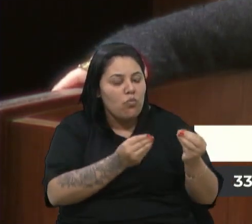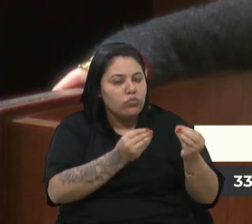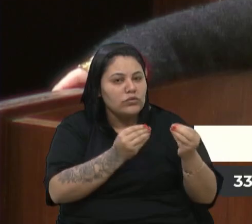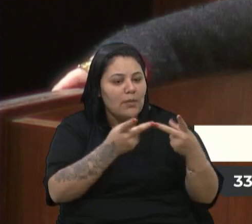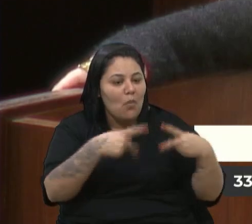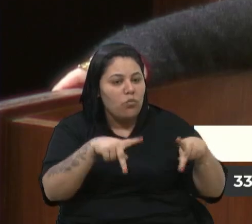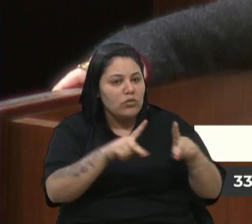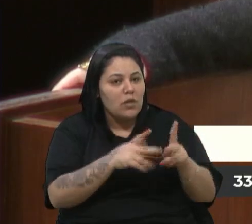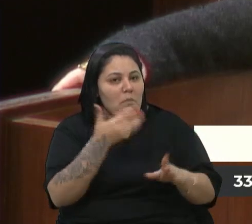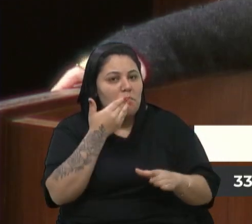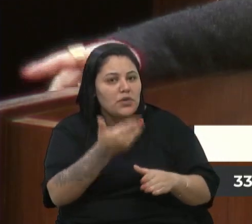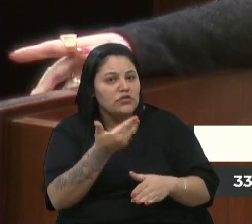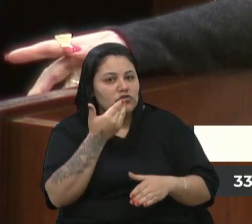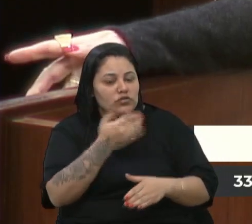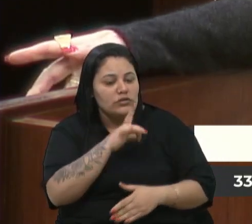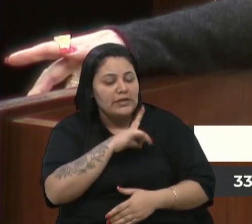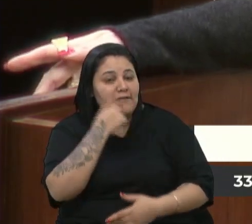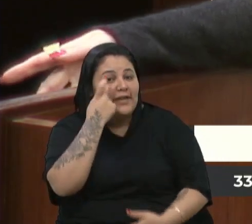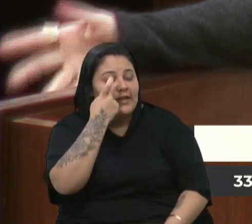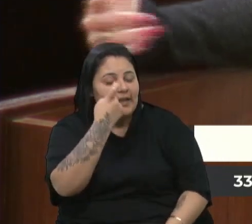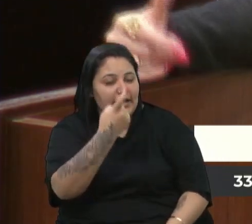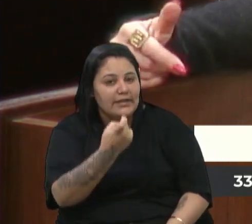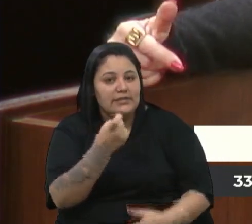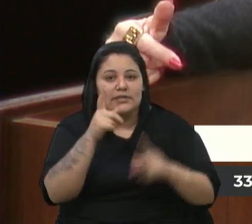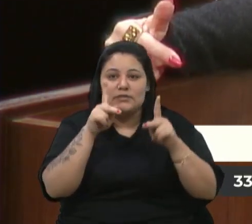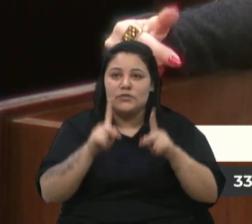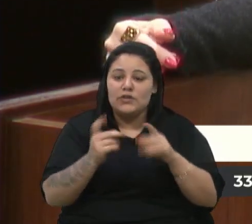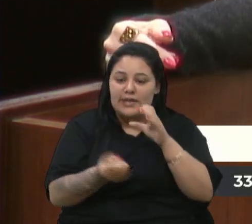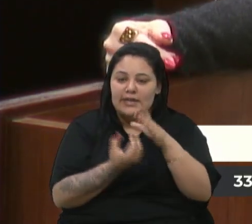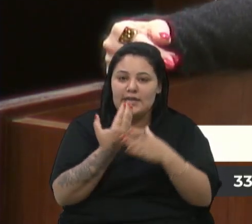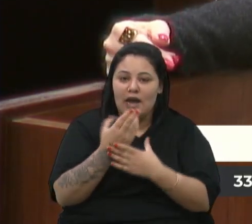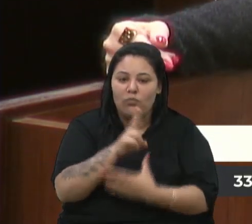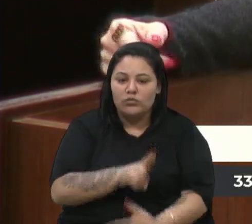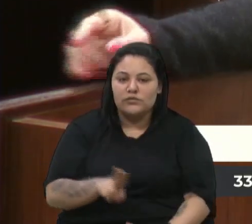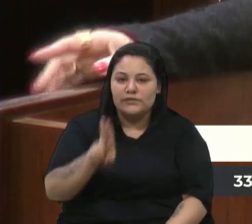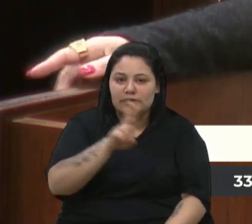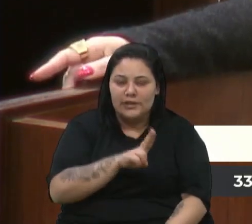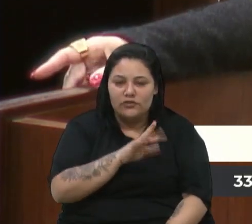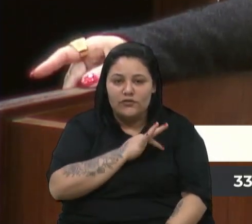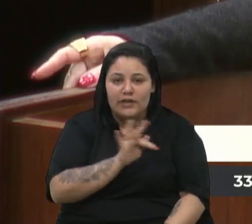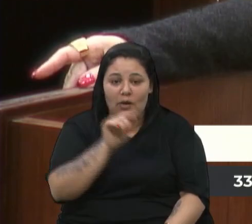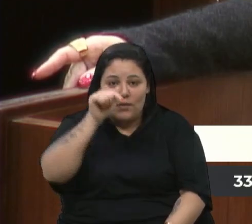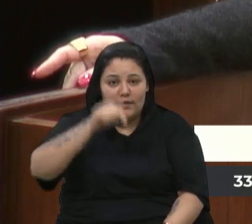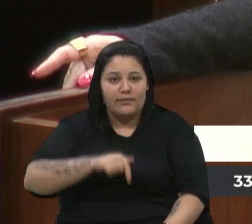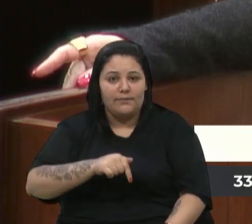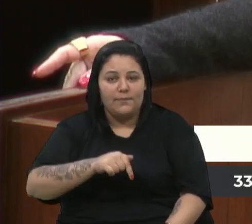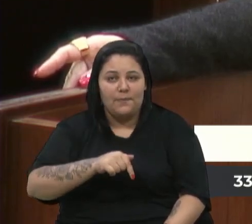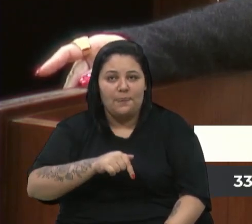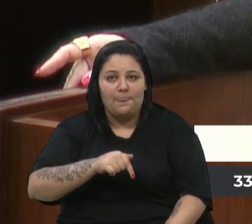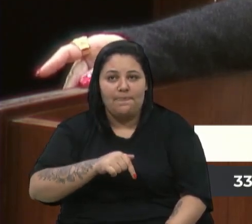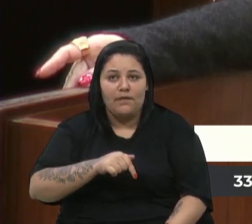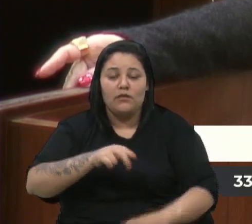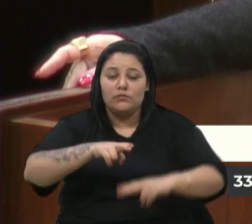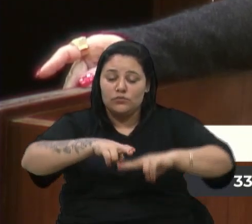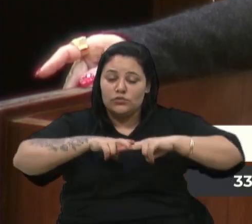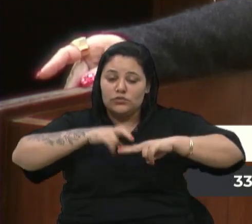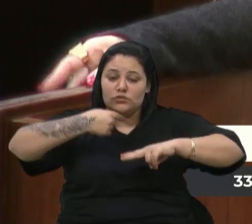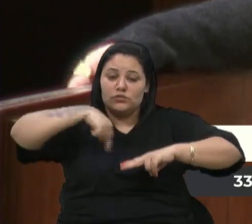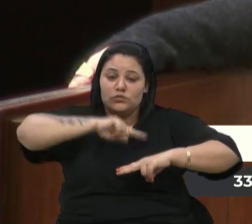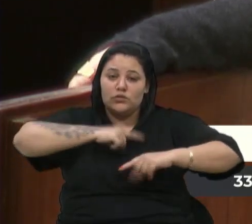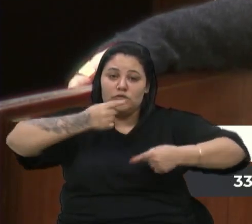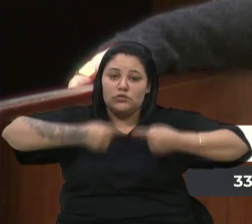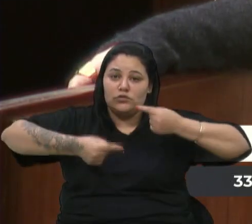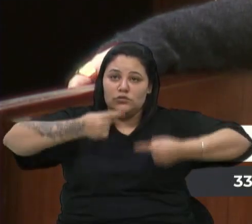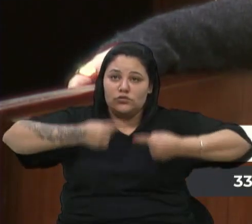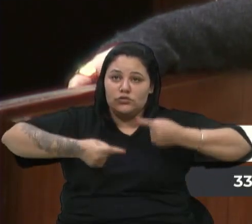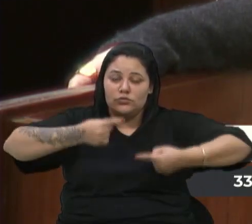interesse da população em criar uma universidade. E, nesse sentido, nós discutimos, né,